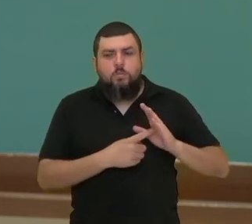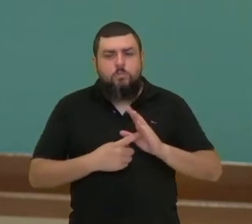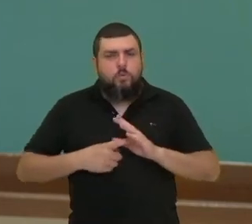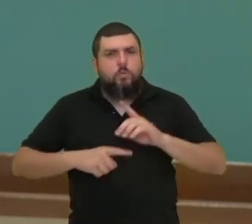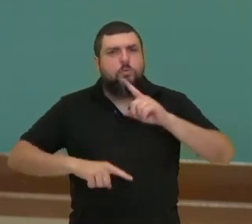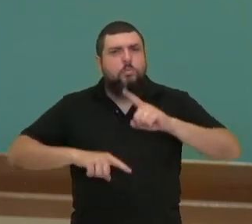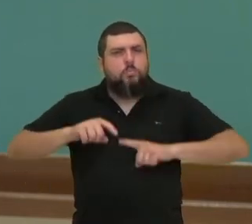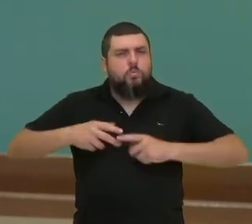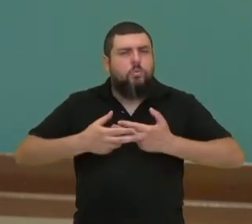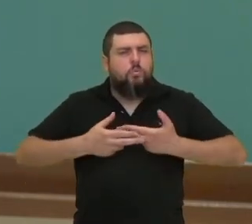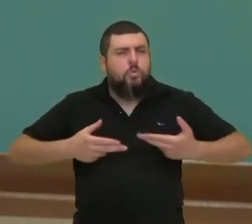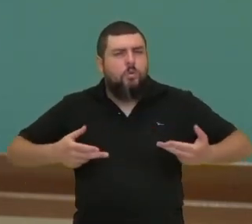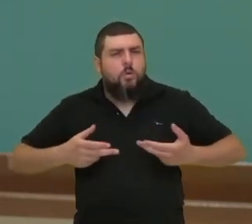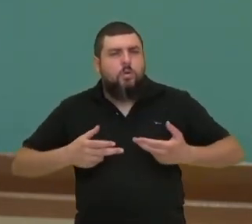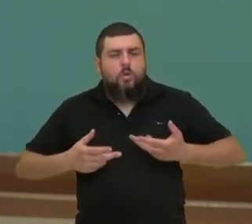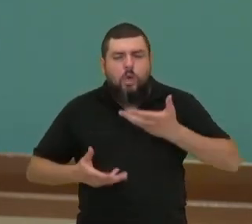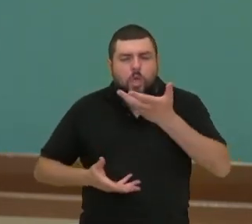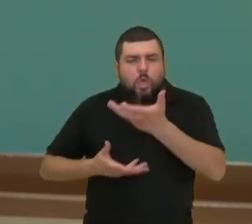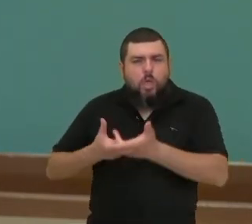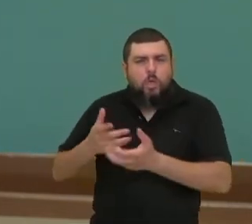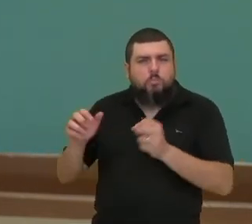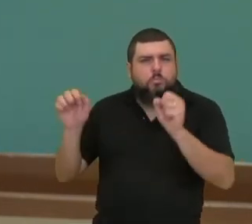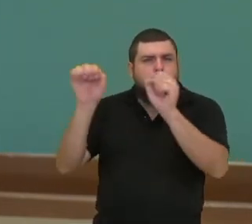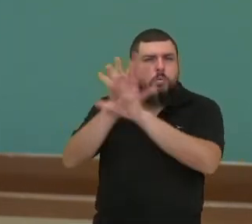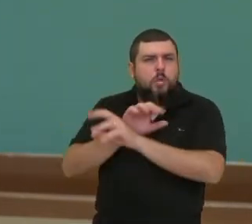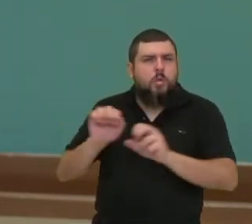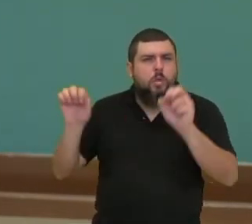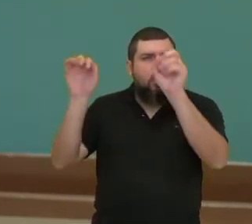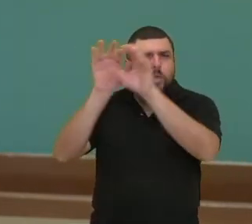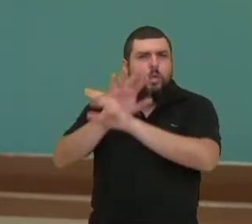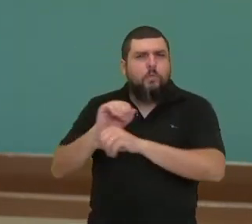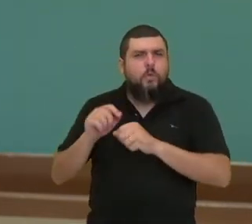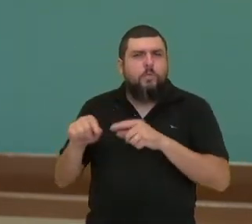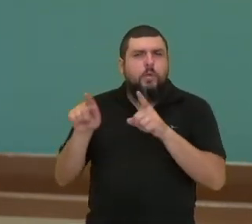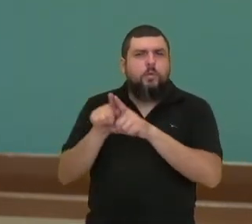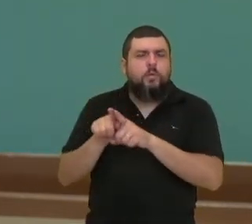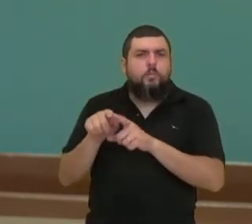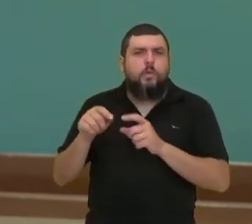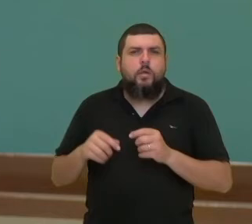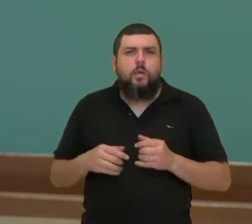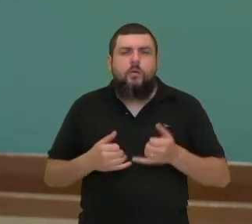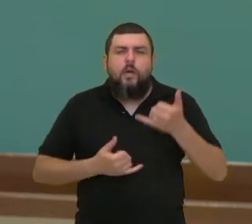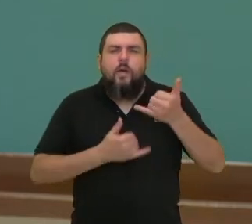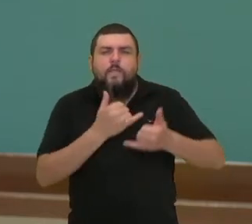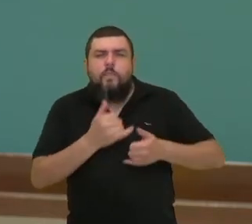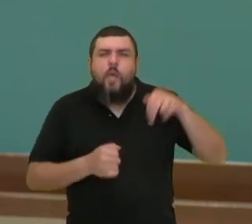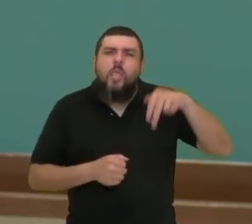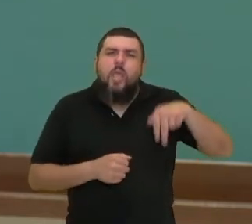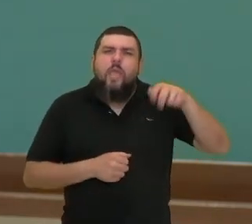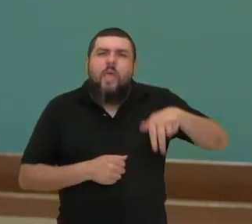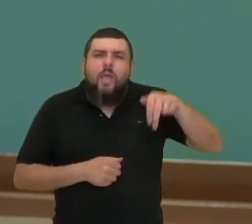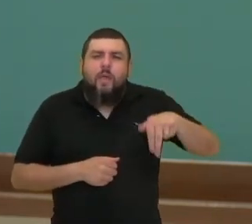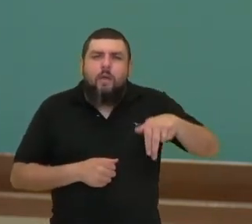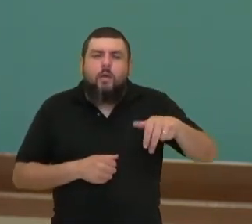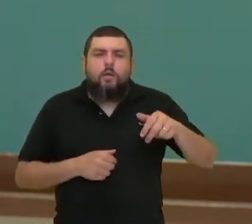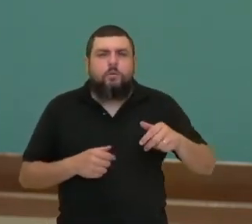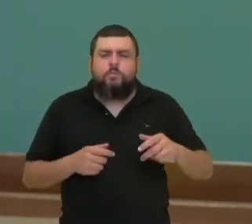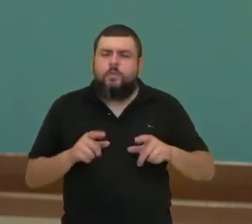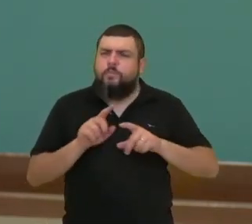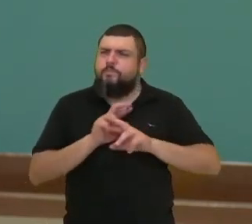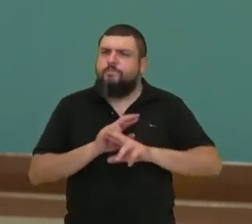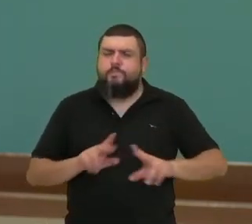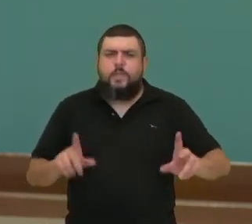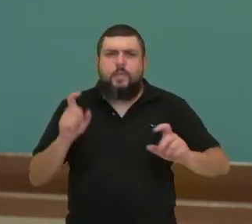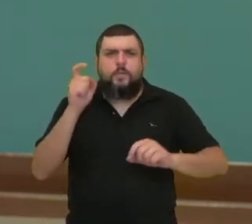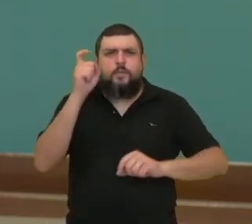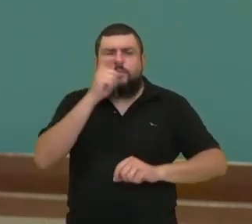aquilo que aparece na propaganda, né? A boneca, o brinquedo se mexendo, falando. É um exemplo aqui de propaganda